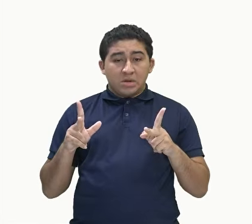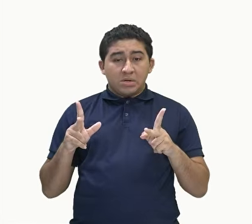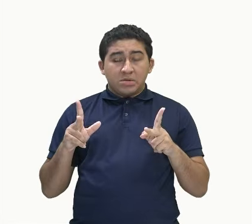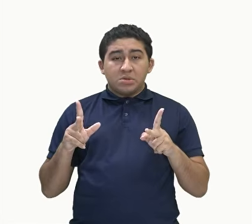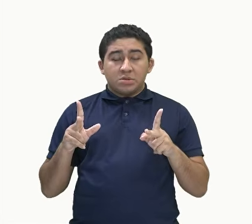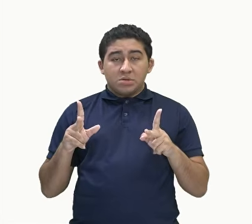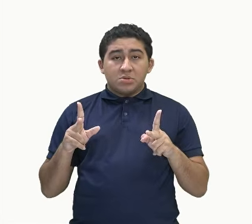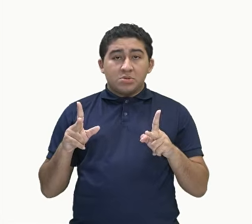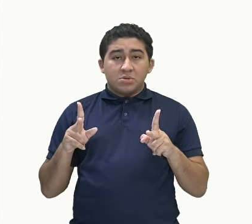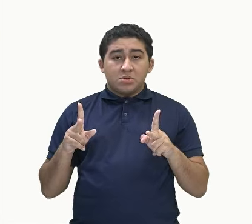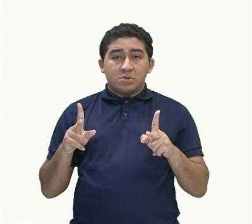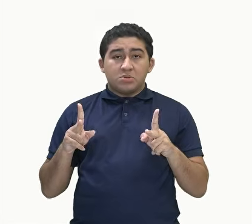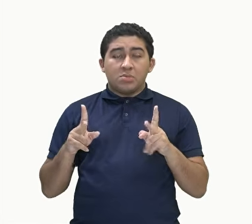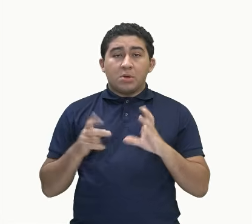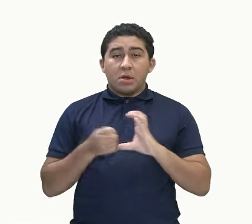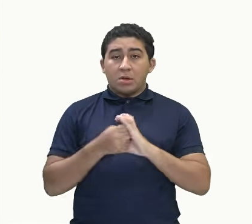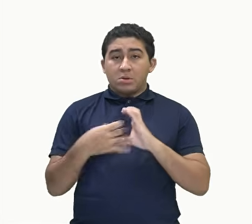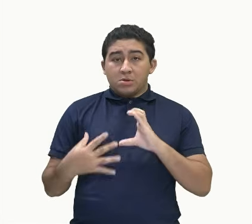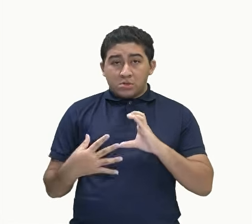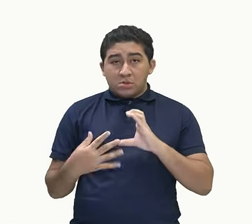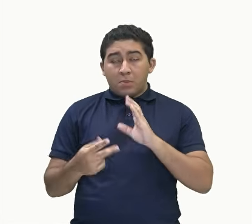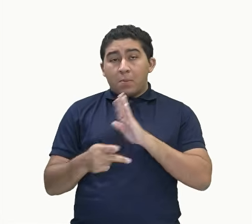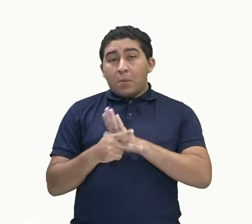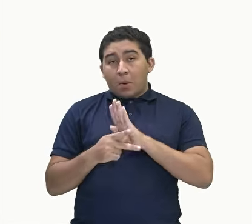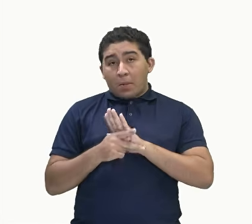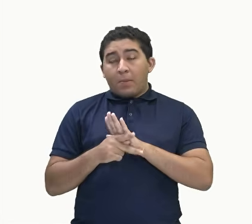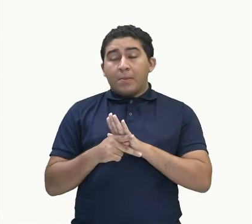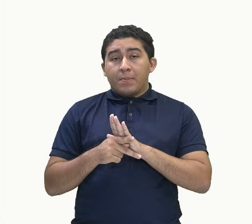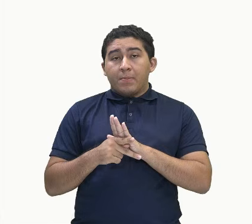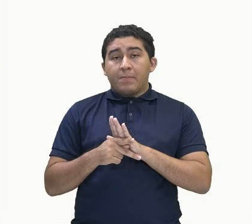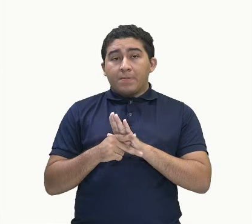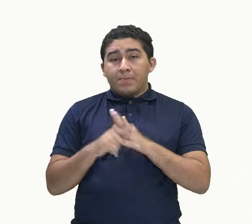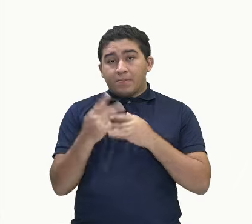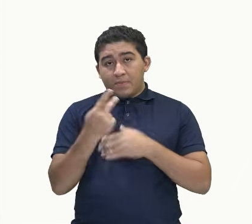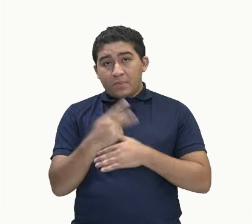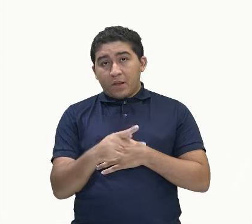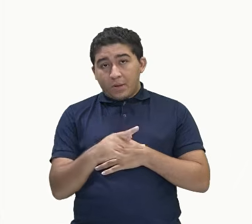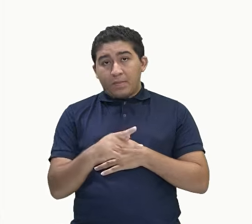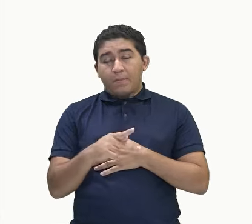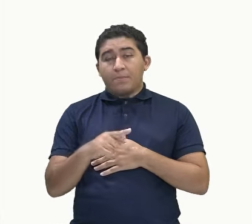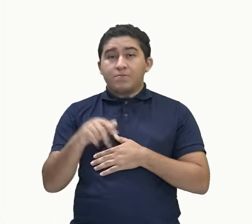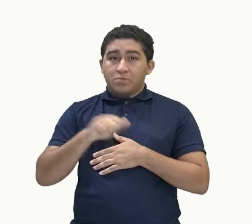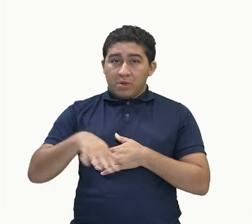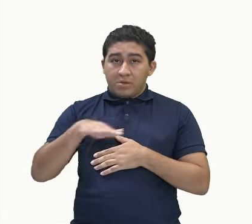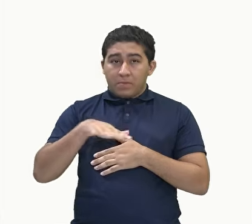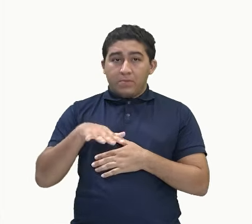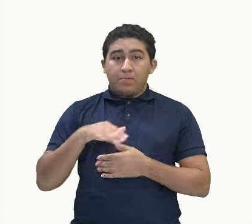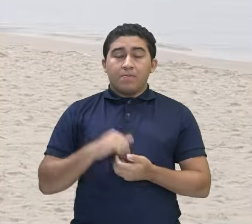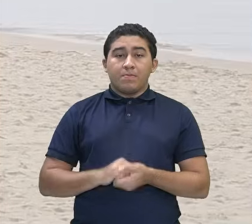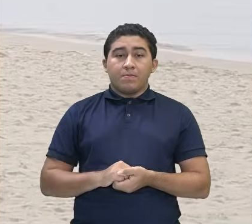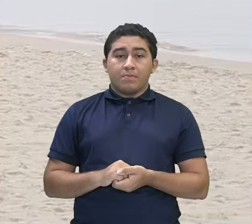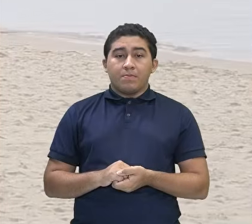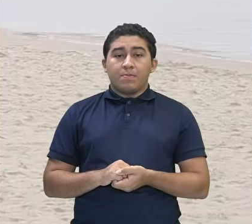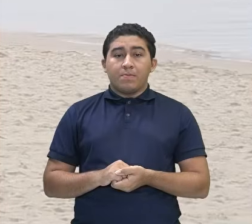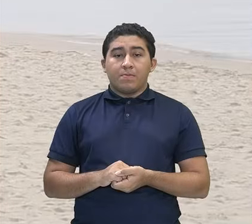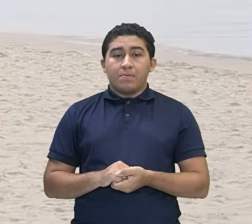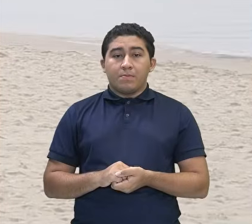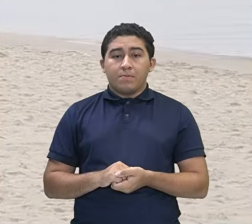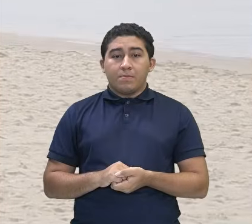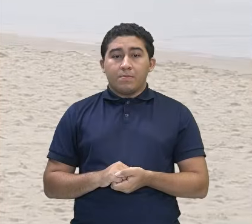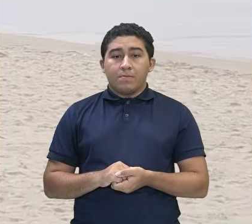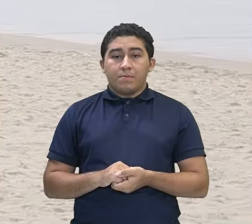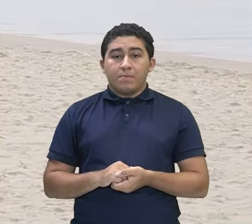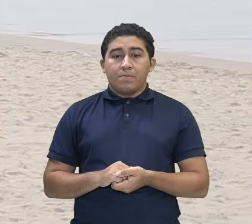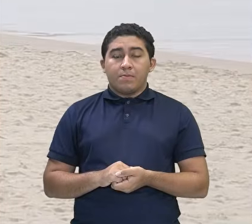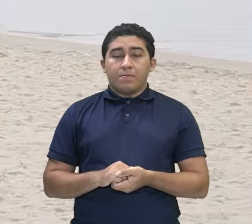desses diferentes fatores e elementos que acabam caracterizando aí o clima, tá bom, gente? Mas a gente